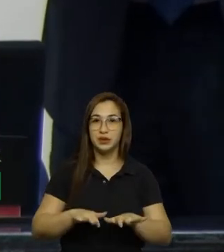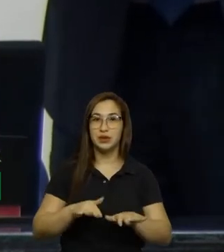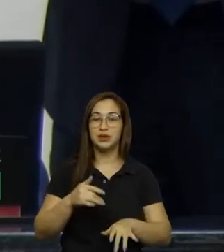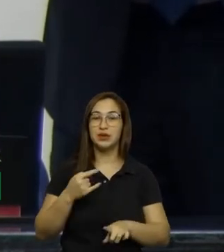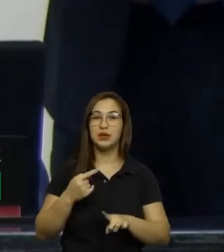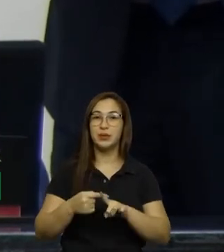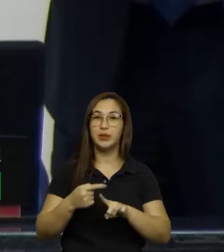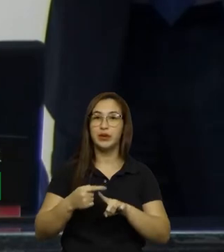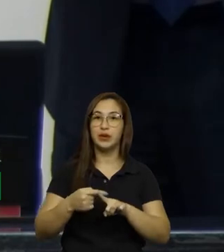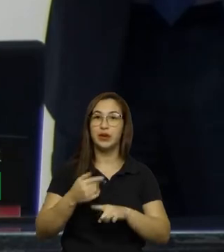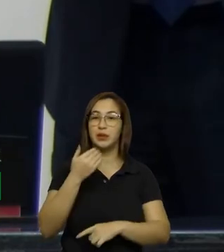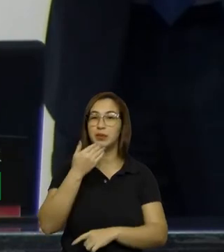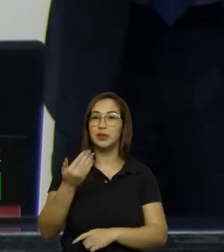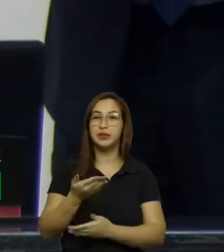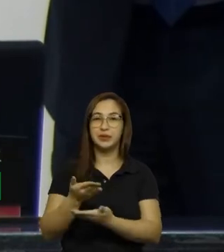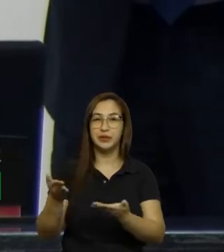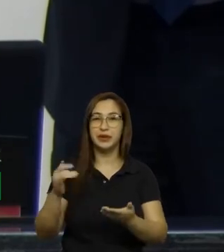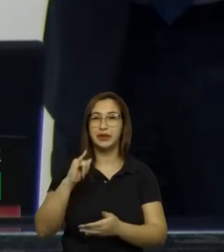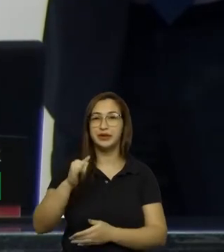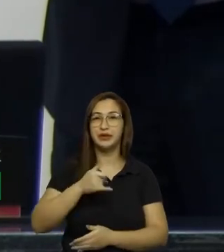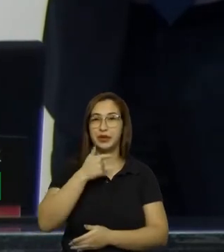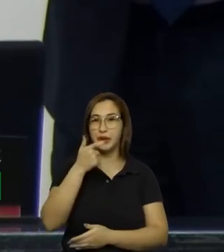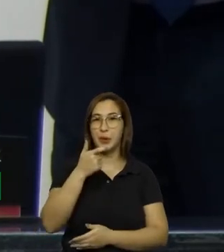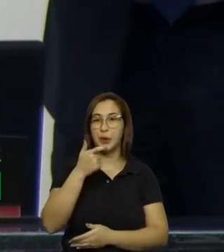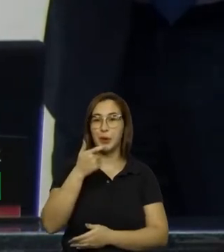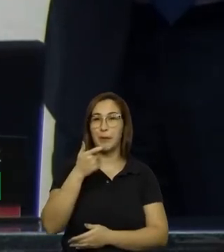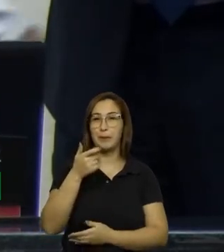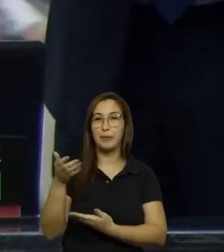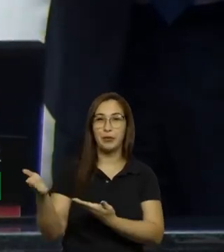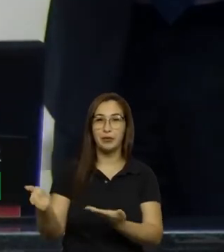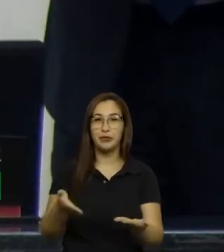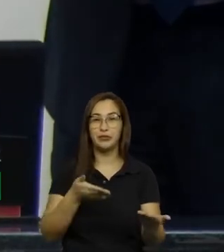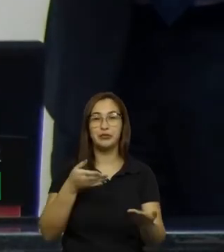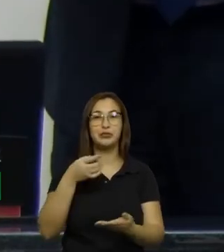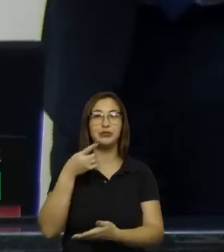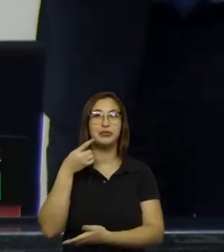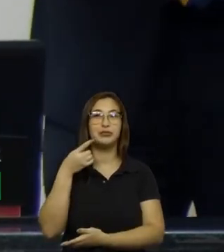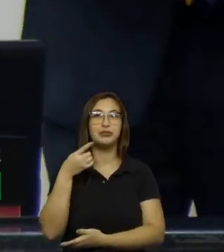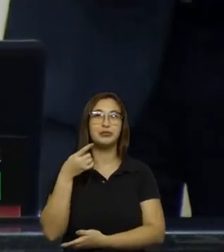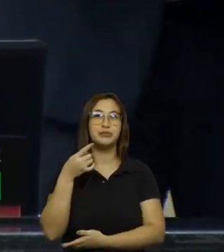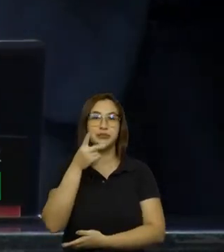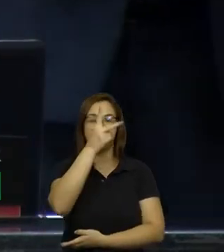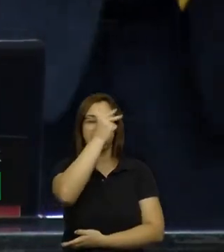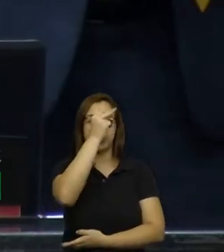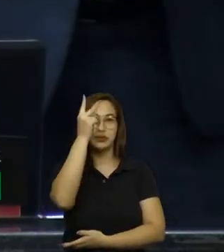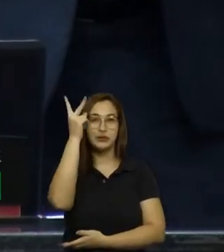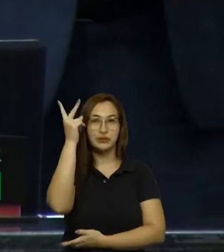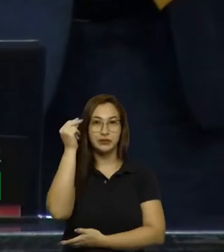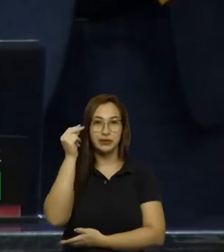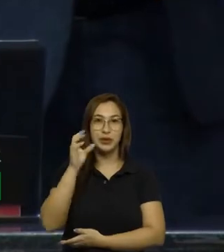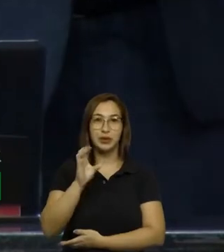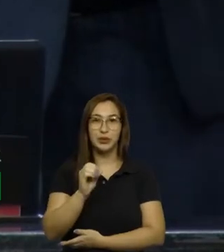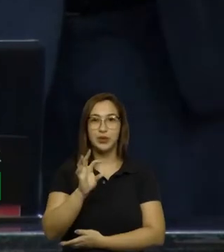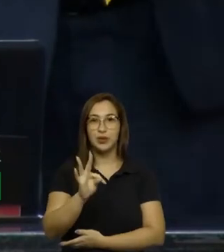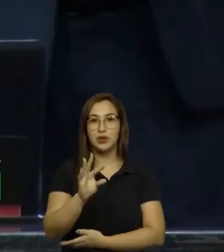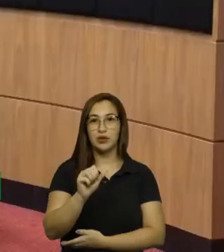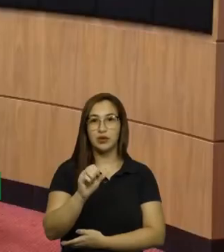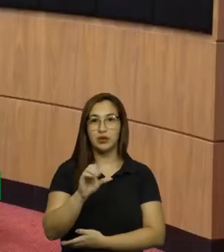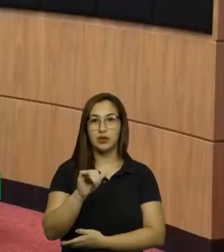do deputado Gerre para a palavra do prefeito de Otacílio